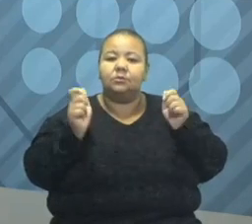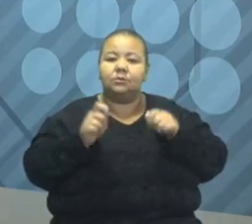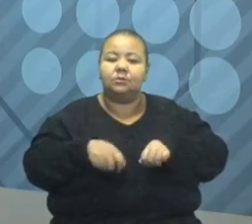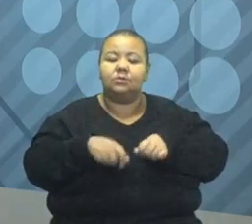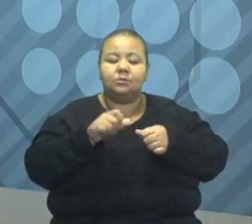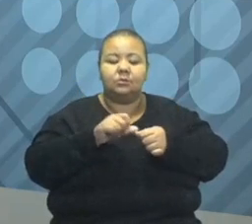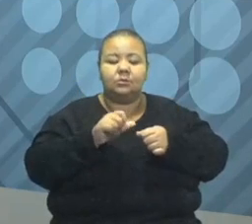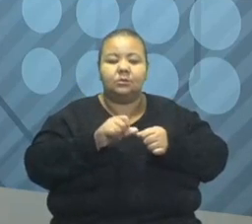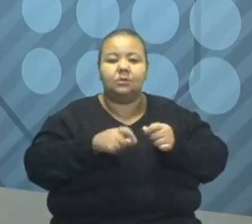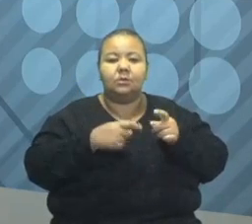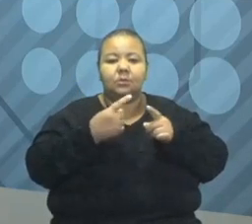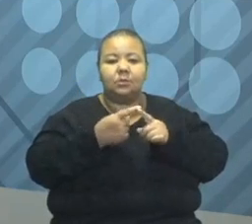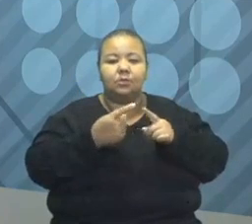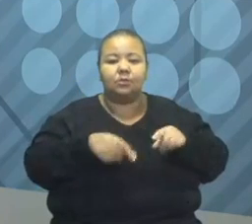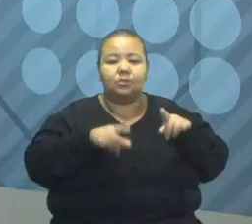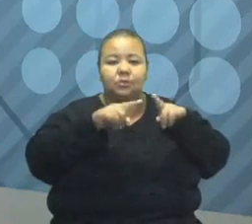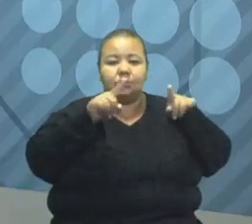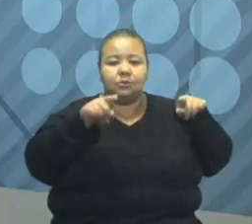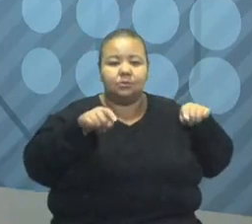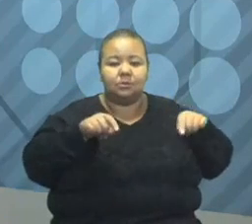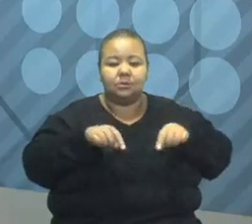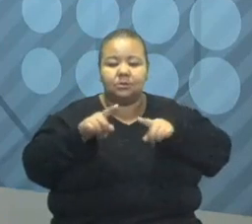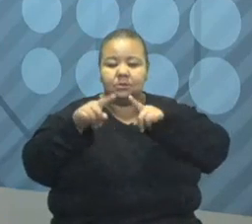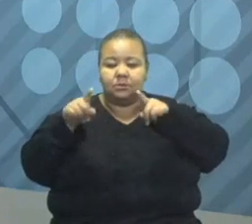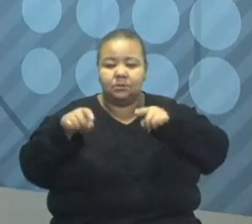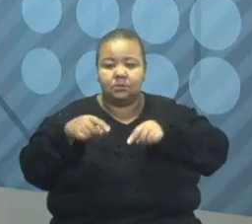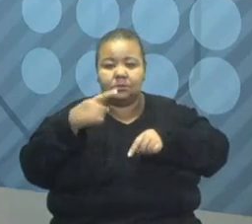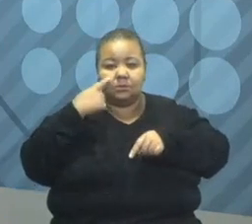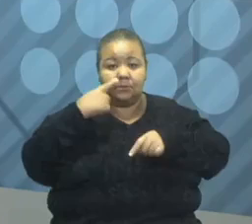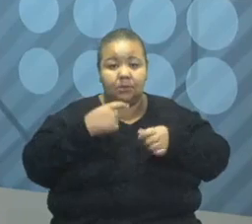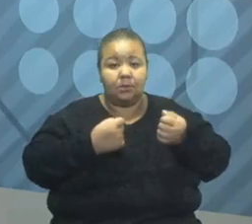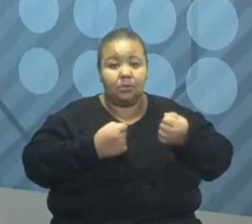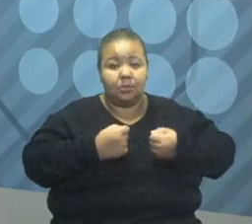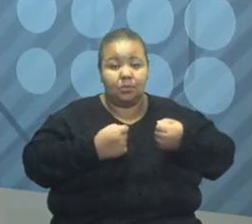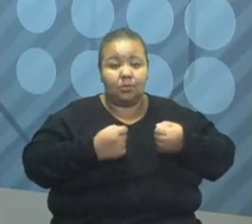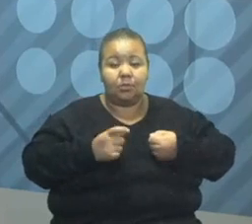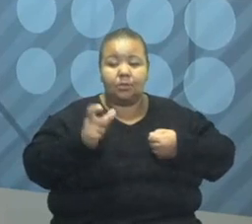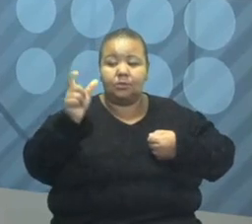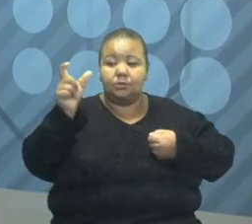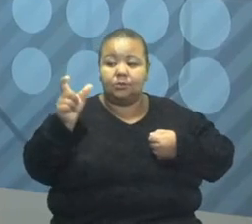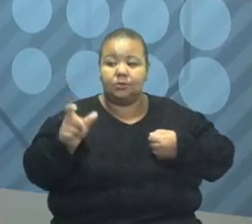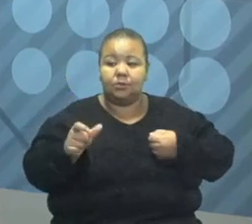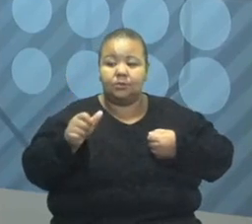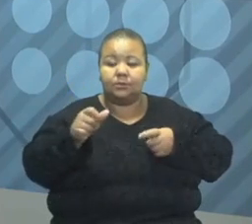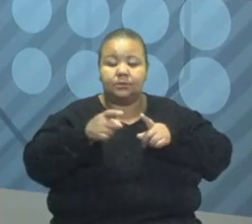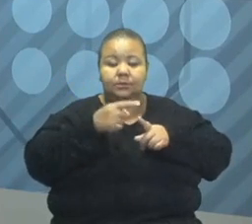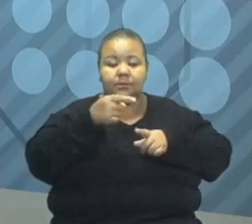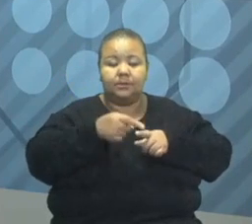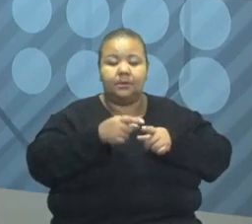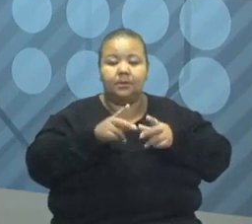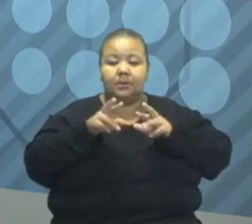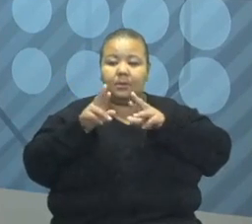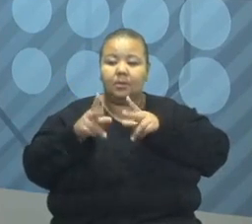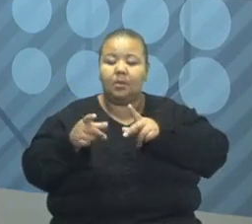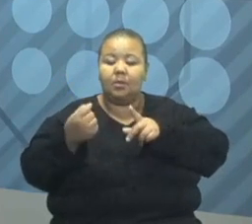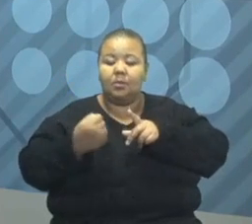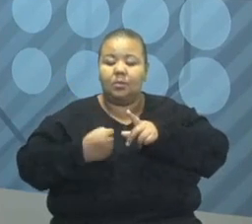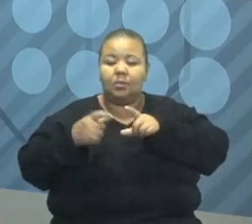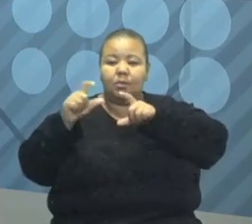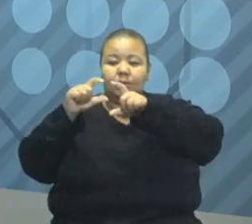o produto de matrizes, verificando se o número de colunas da primeira matriz é igual ao número de